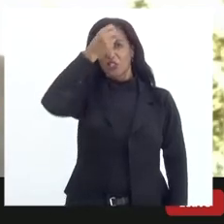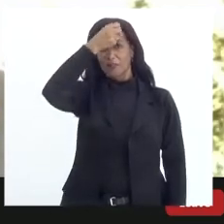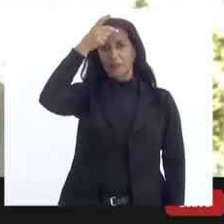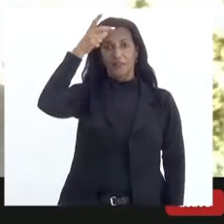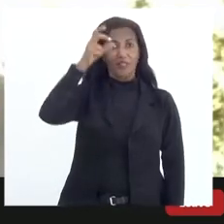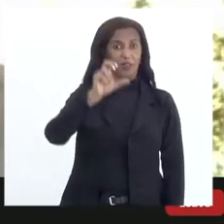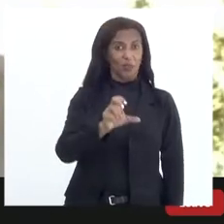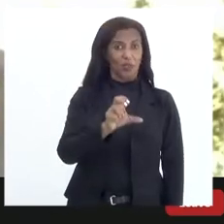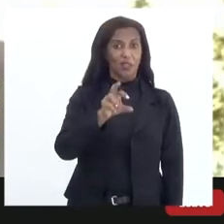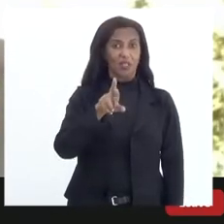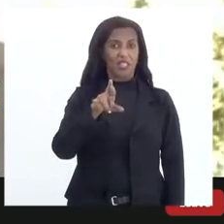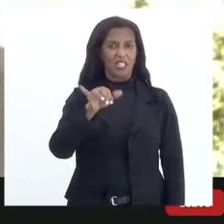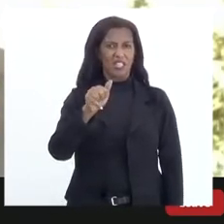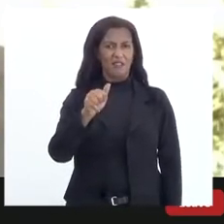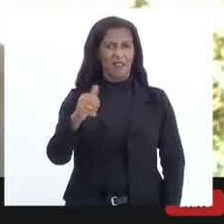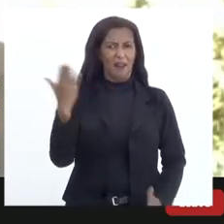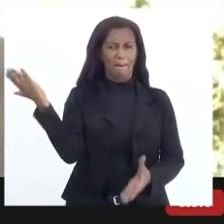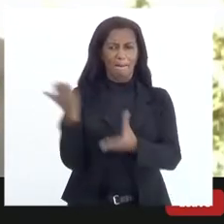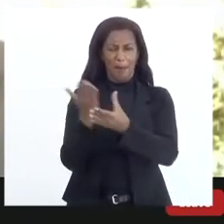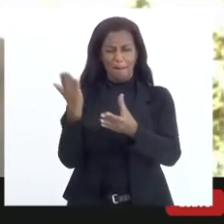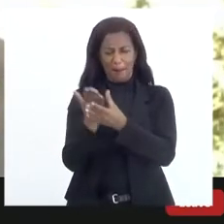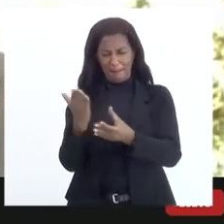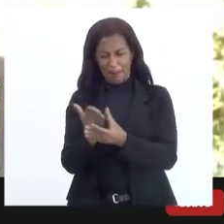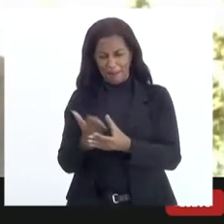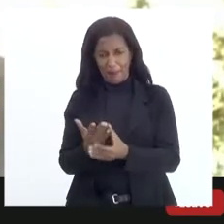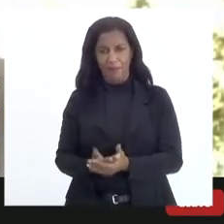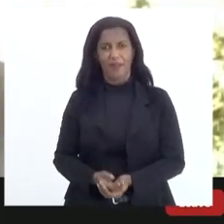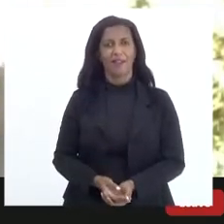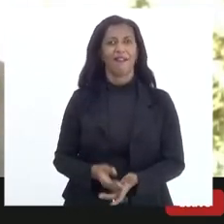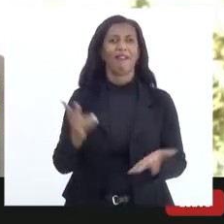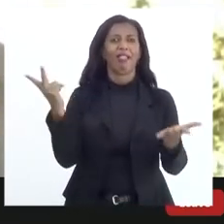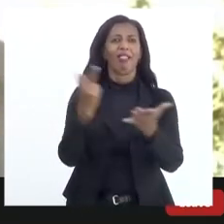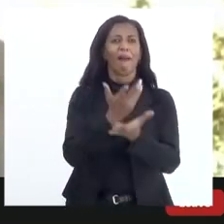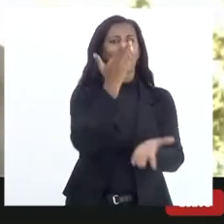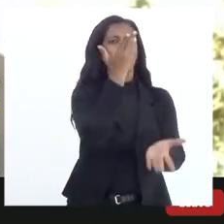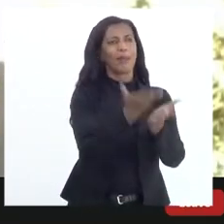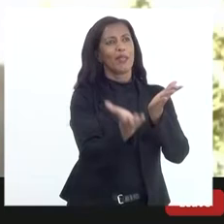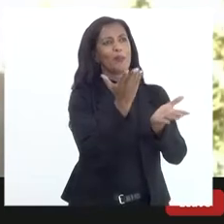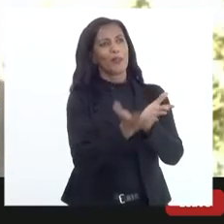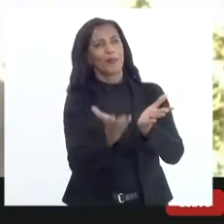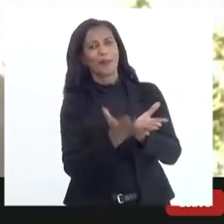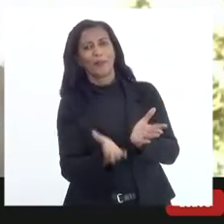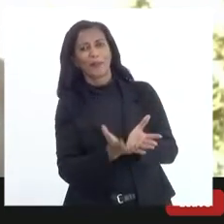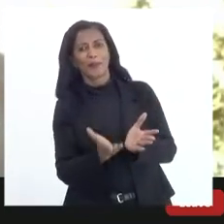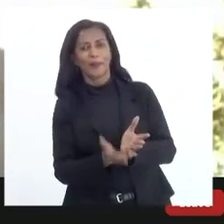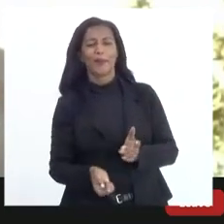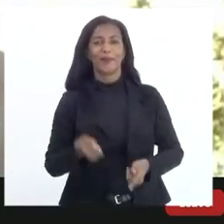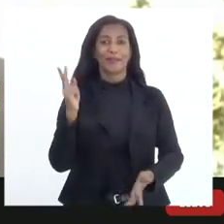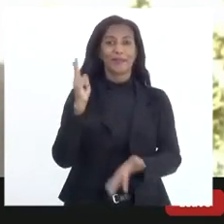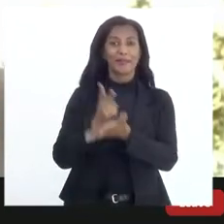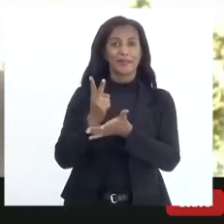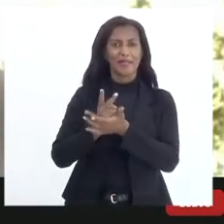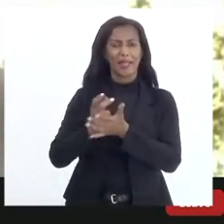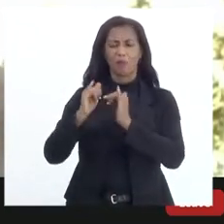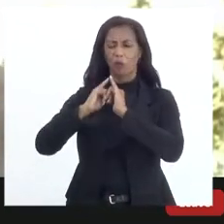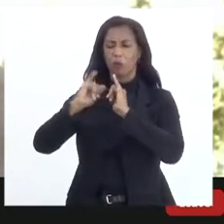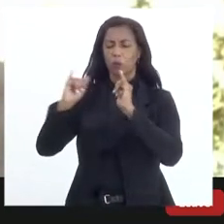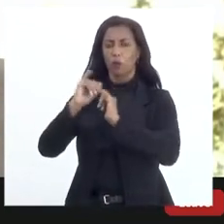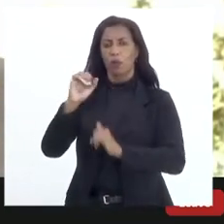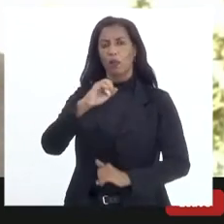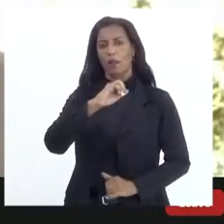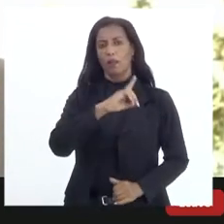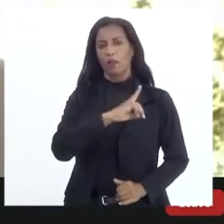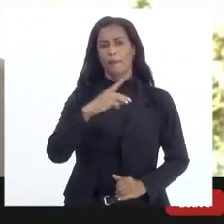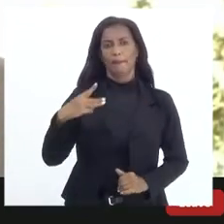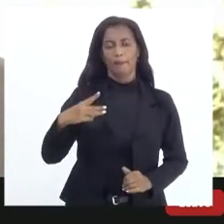e perdeu todas. Nós ganhamos essa luta contra o Crivella na justiça, denunciando o Ministério Público. Então,